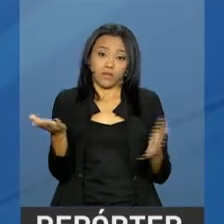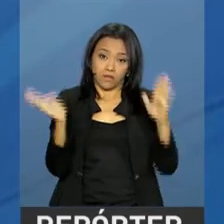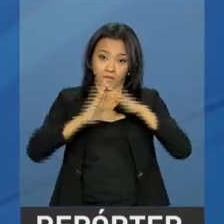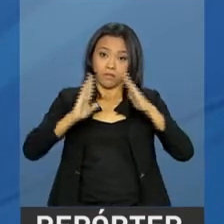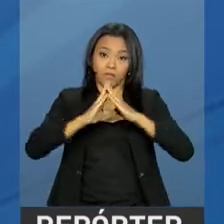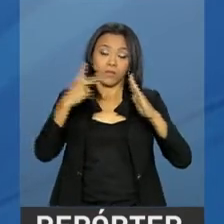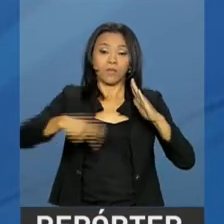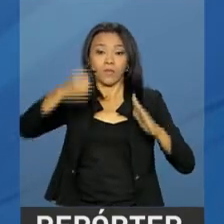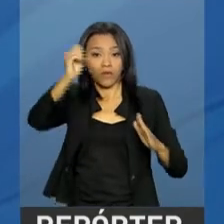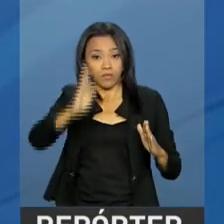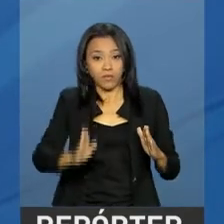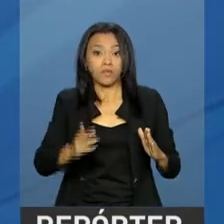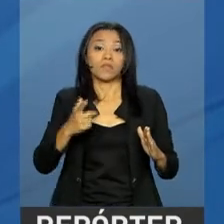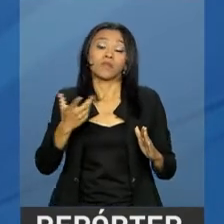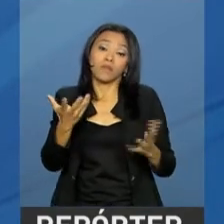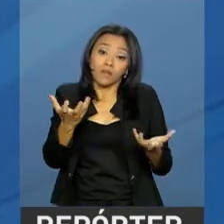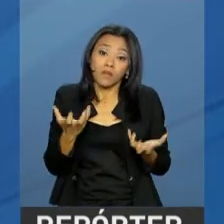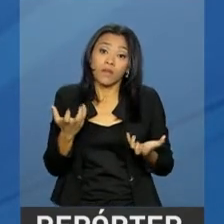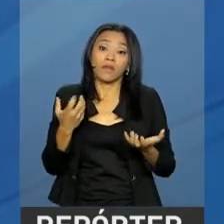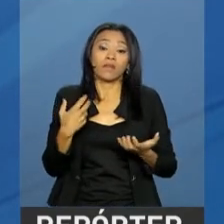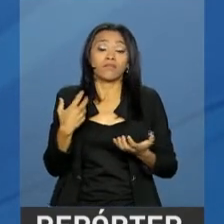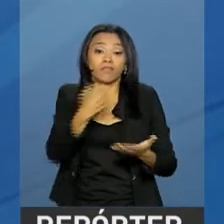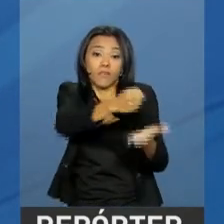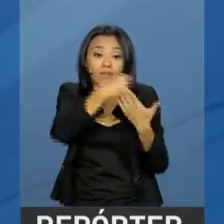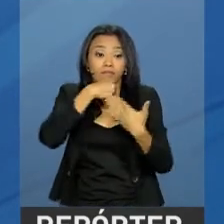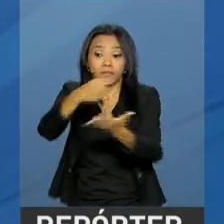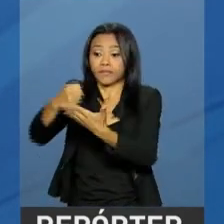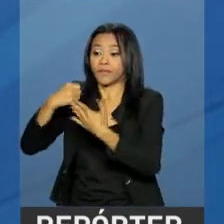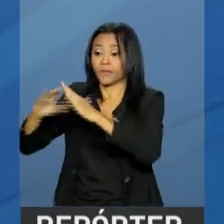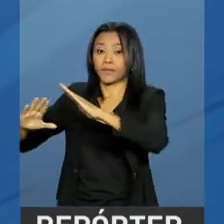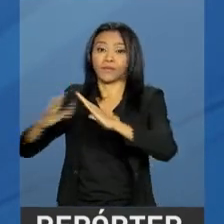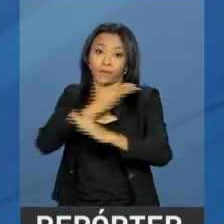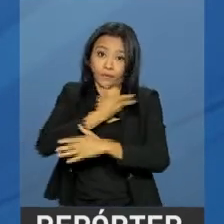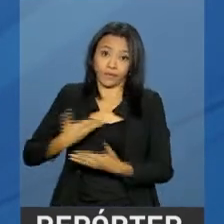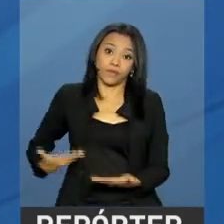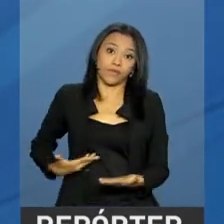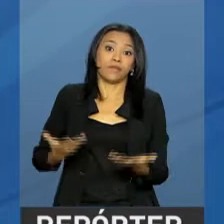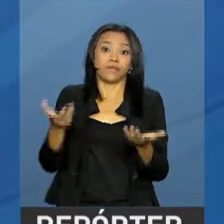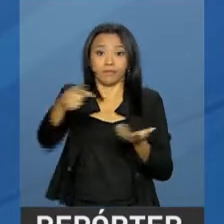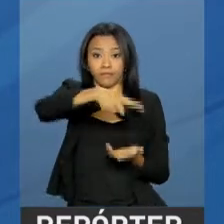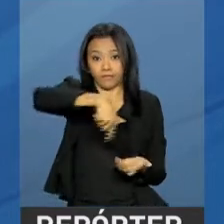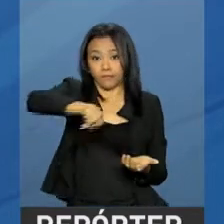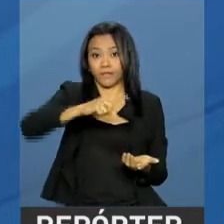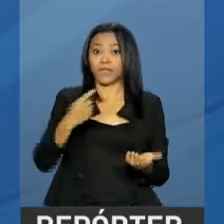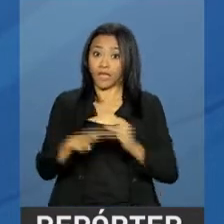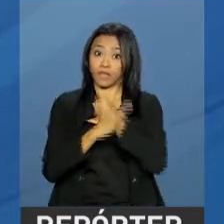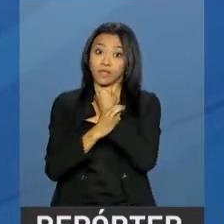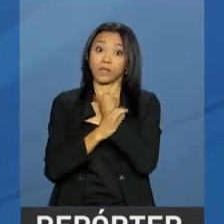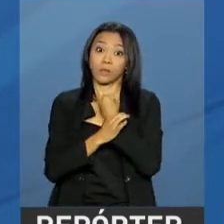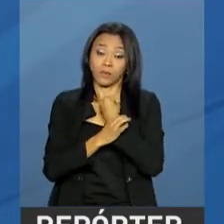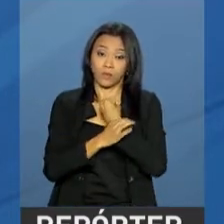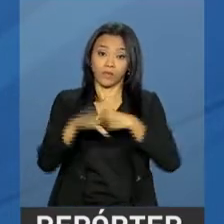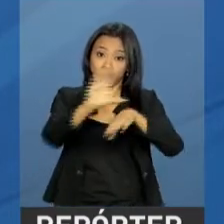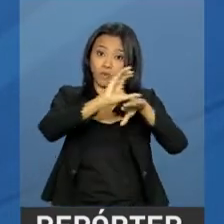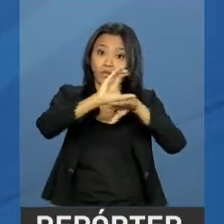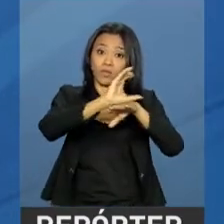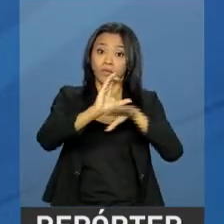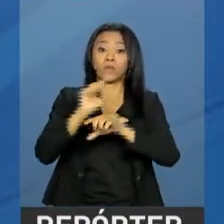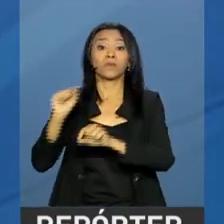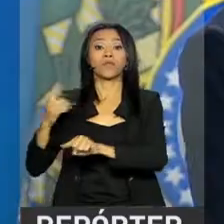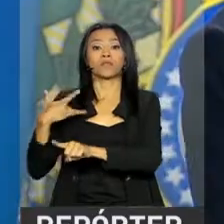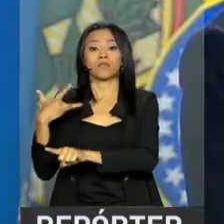brasileiras e buscam serviços públicos que a constituição assegura a todos como saúde e